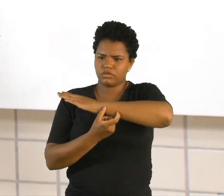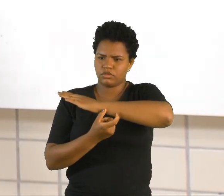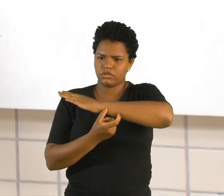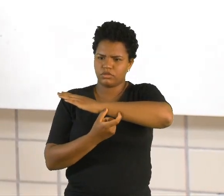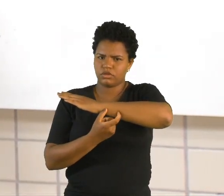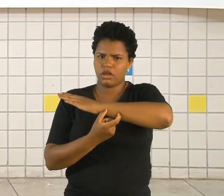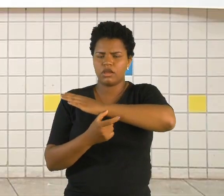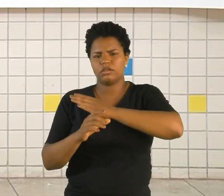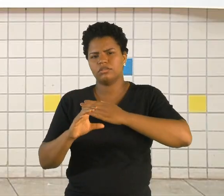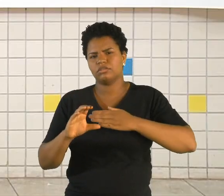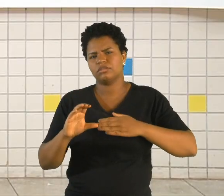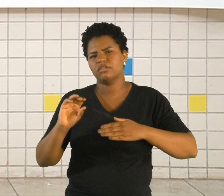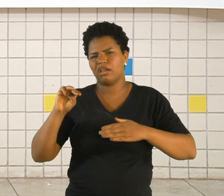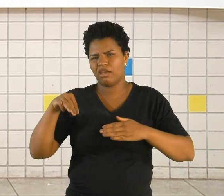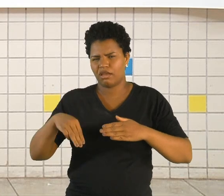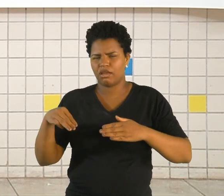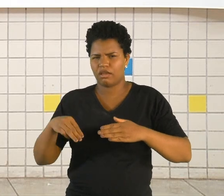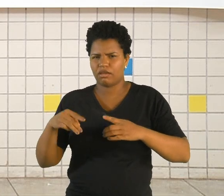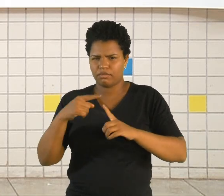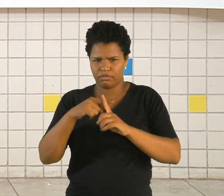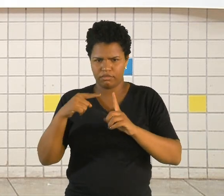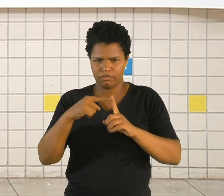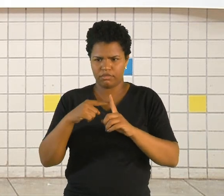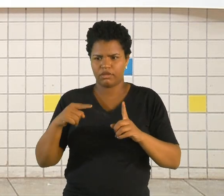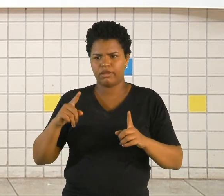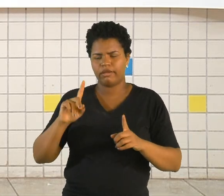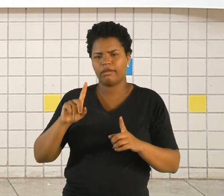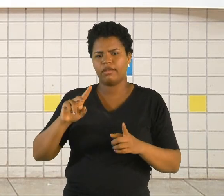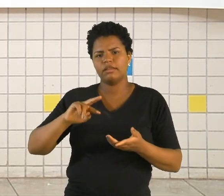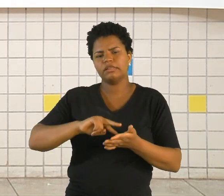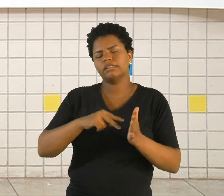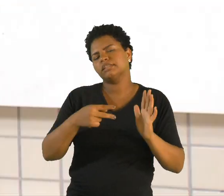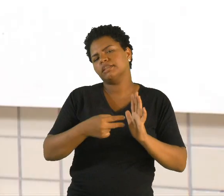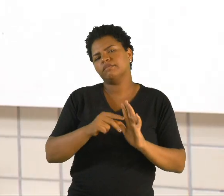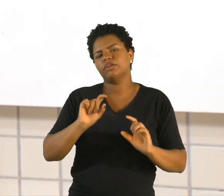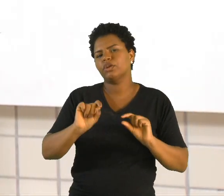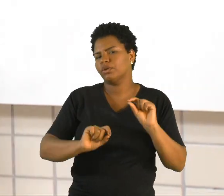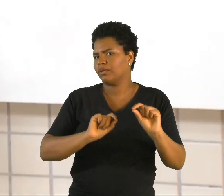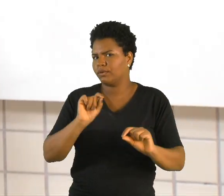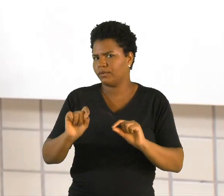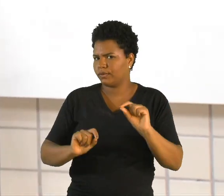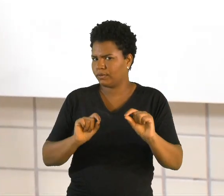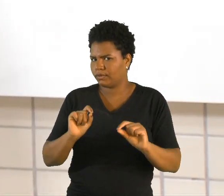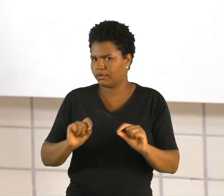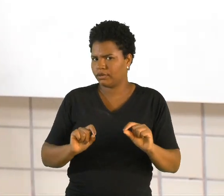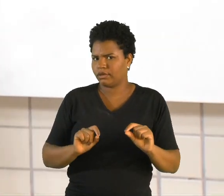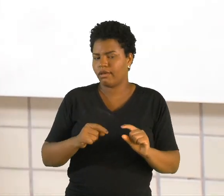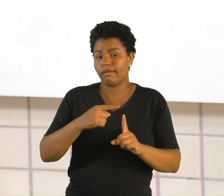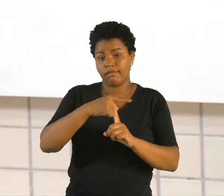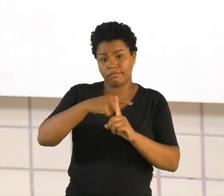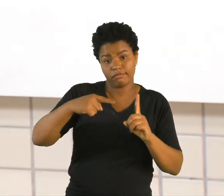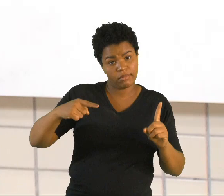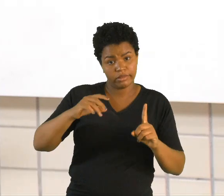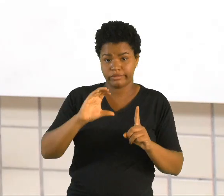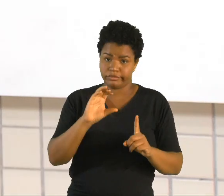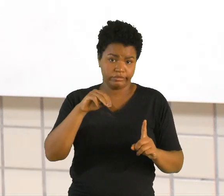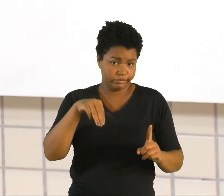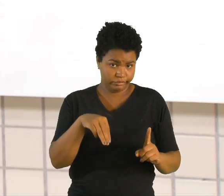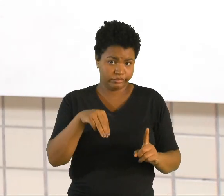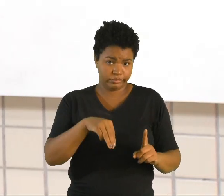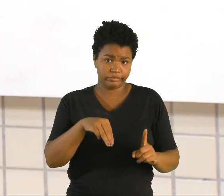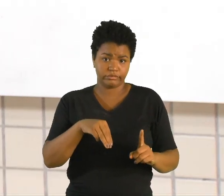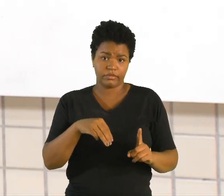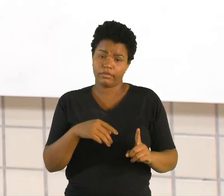centímetro médiozinho que fica entre ele significa o quê, pessoal? Significa que é a metade do centímetro, é